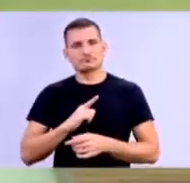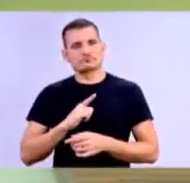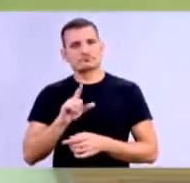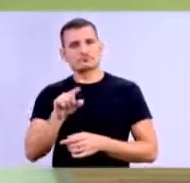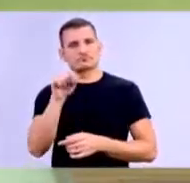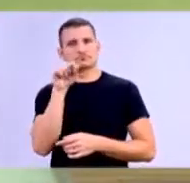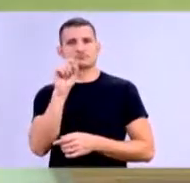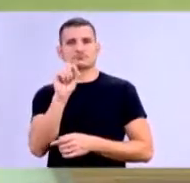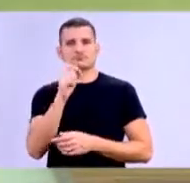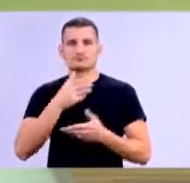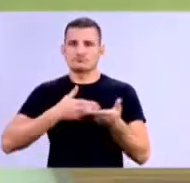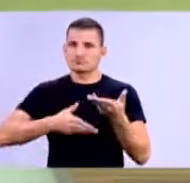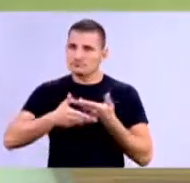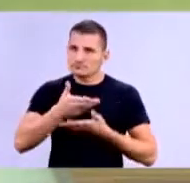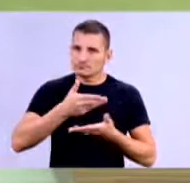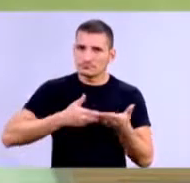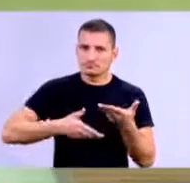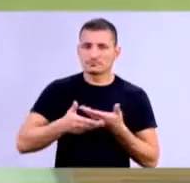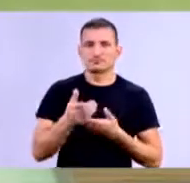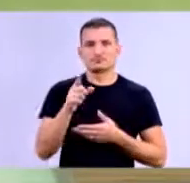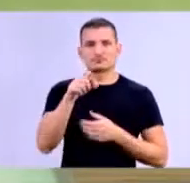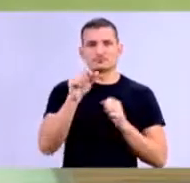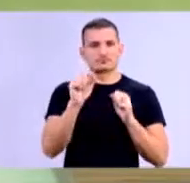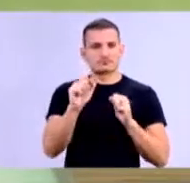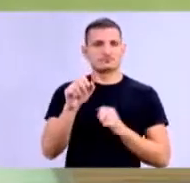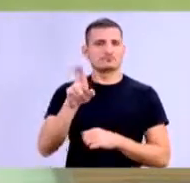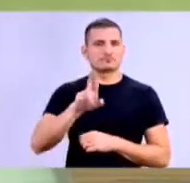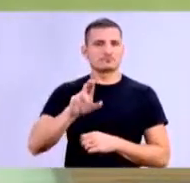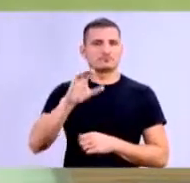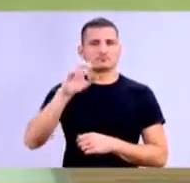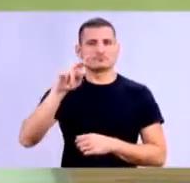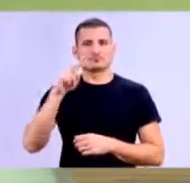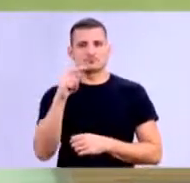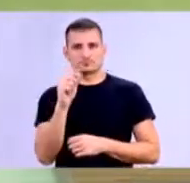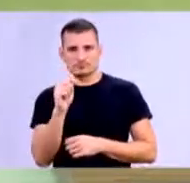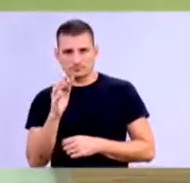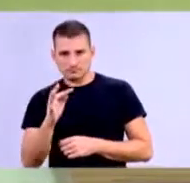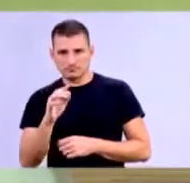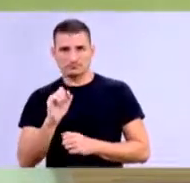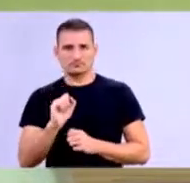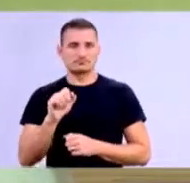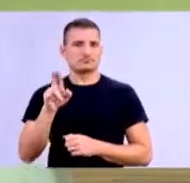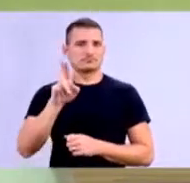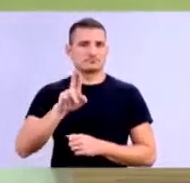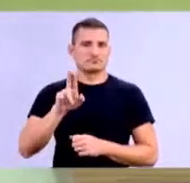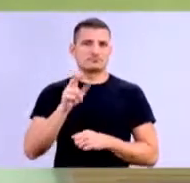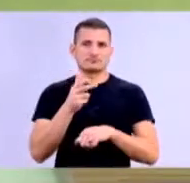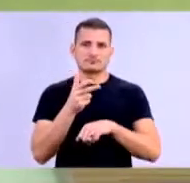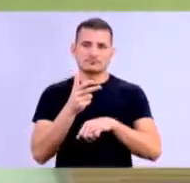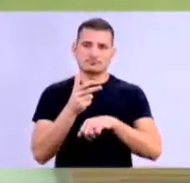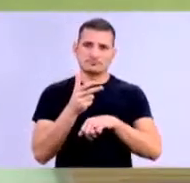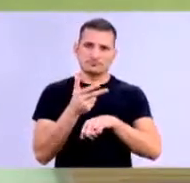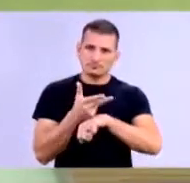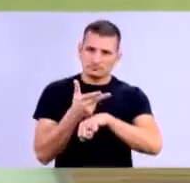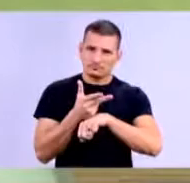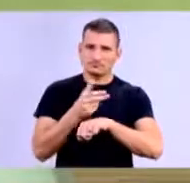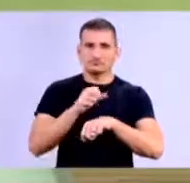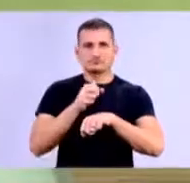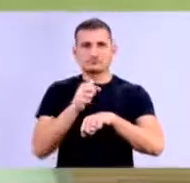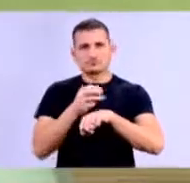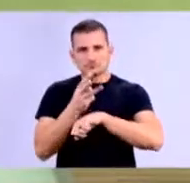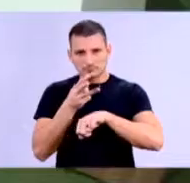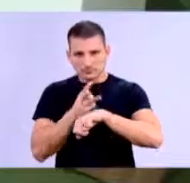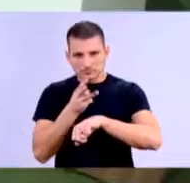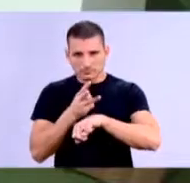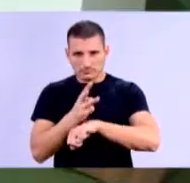De interagir. Então você pode utilizar o chat, pode utilizar o vídeo do WhatsApp. Tá vendo? Né? Que agora é novo, né, Agora